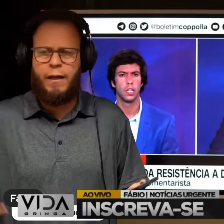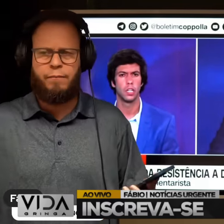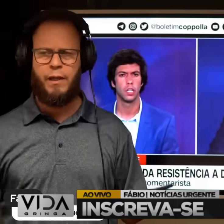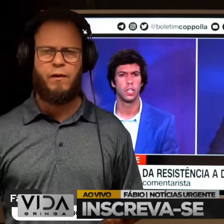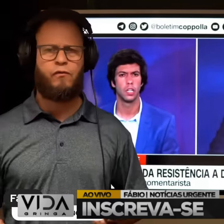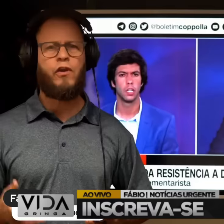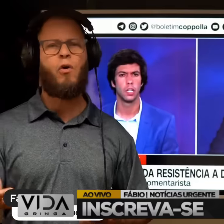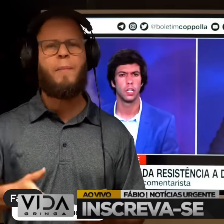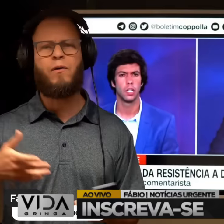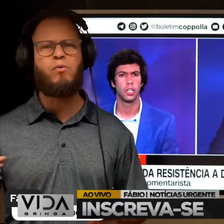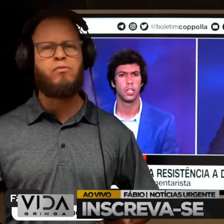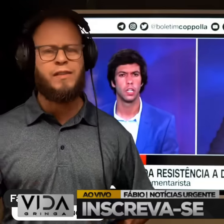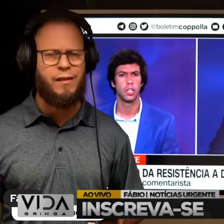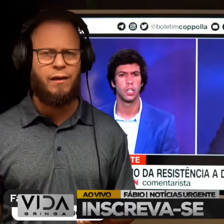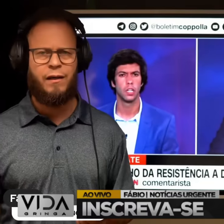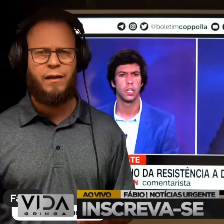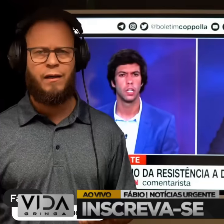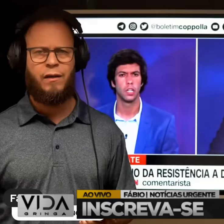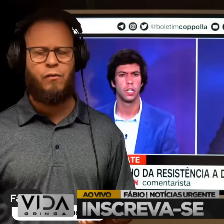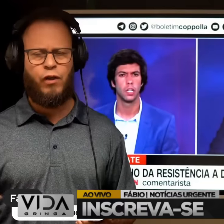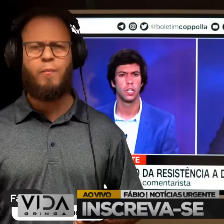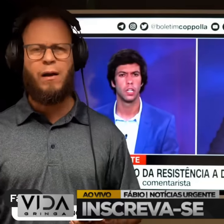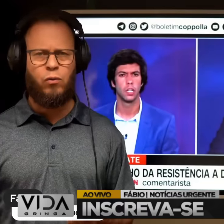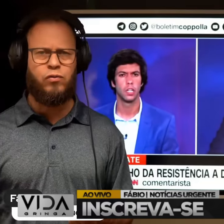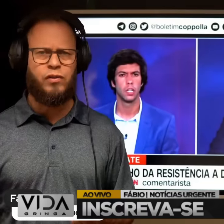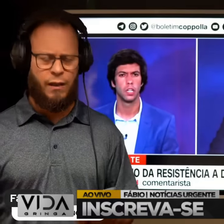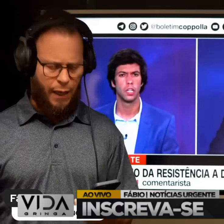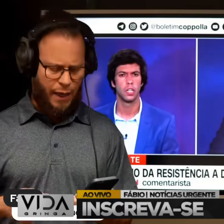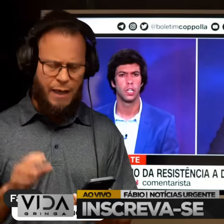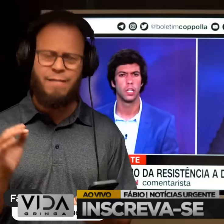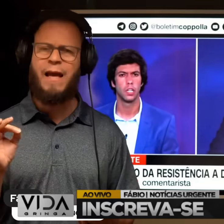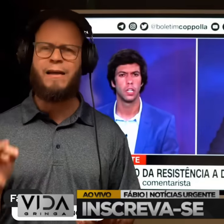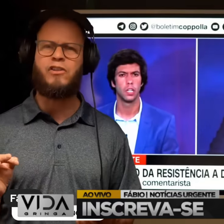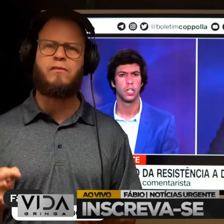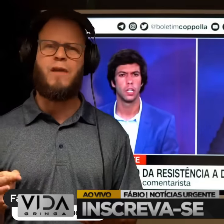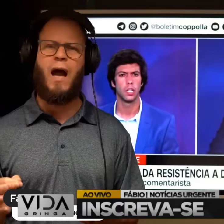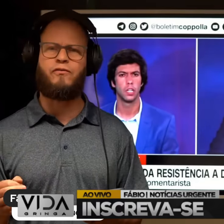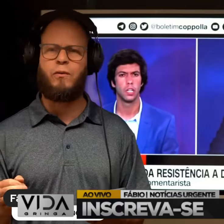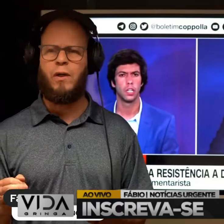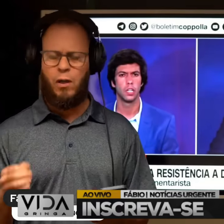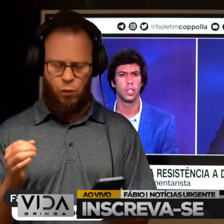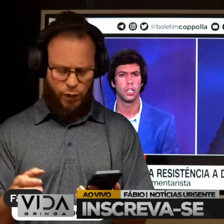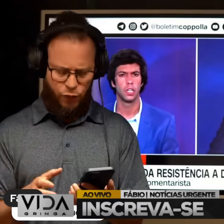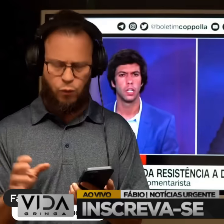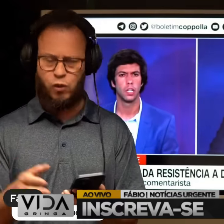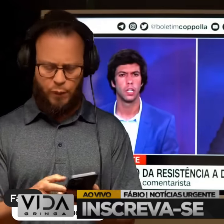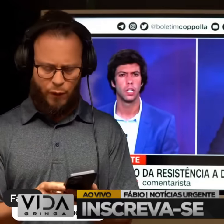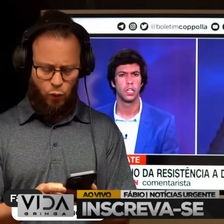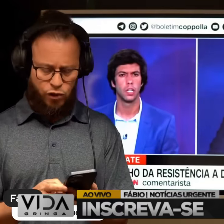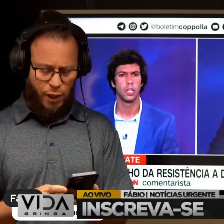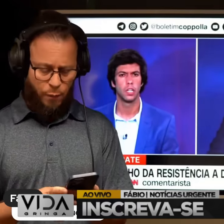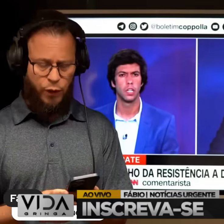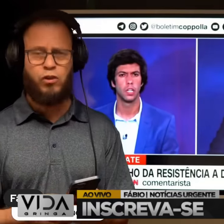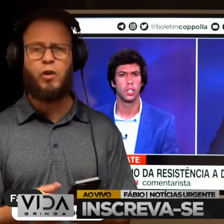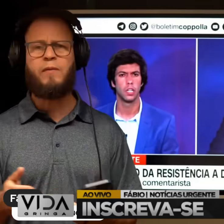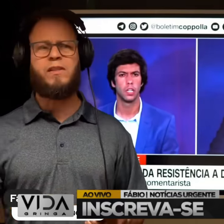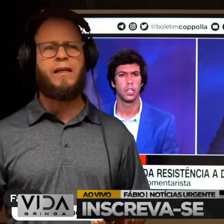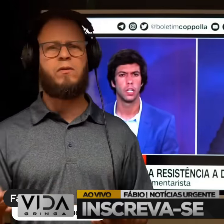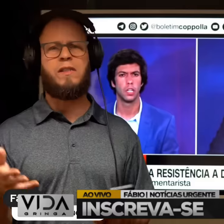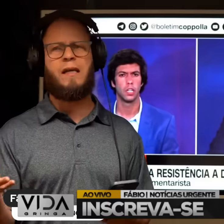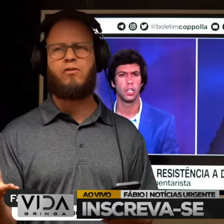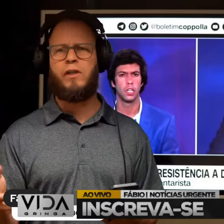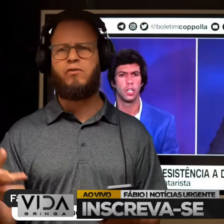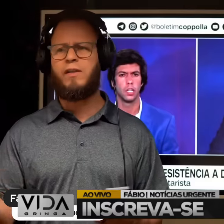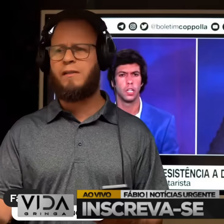Porque virou bagunça. Virou bagunça. É inacreditável o que virou a Suprema Corte. Porque eu digo para você que